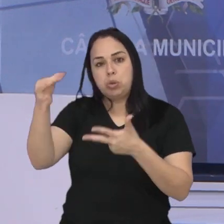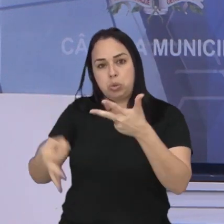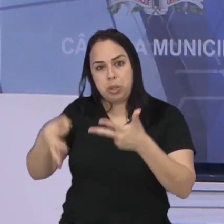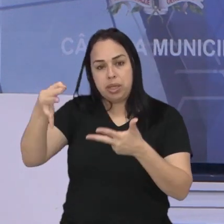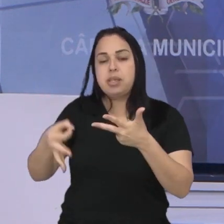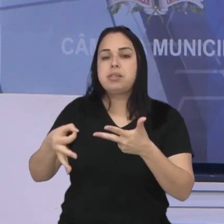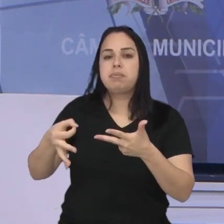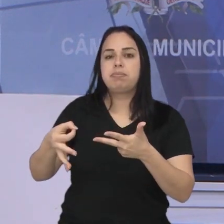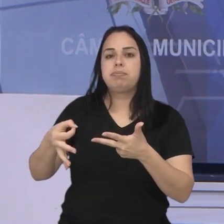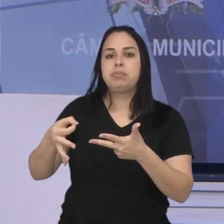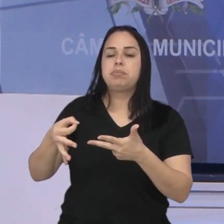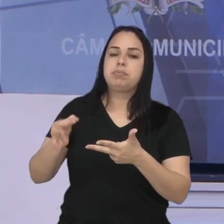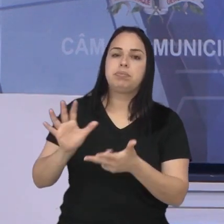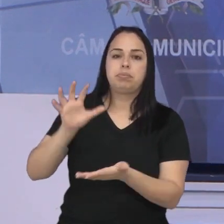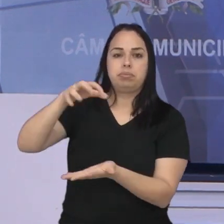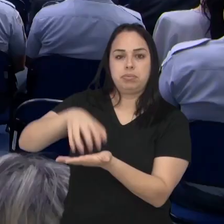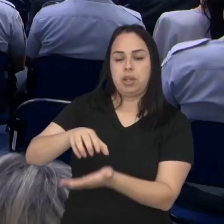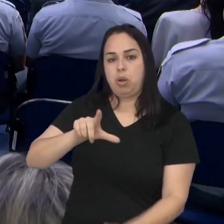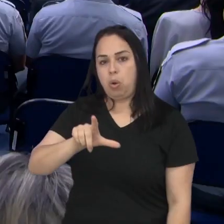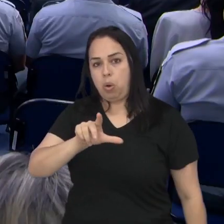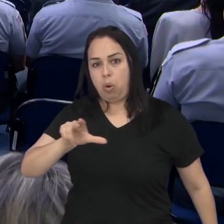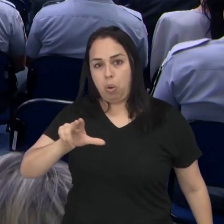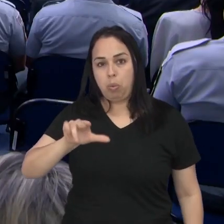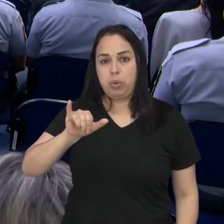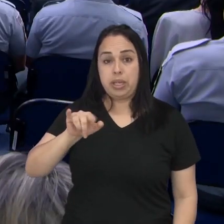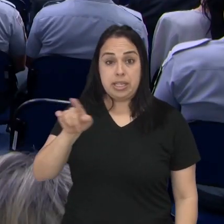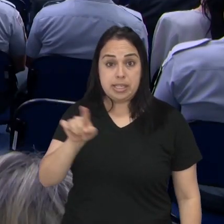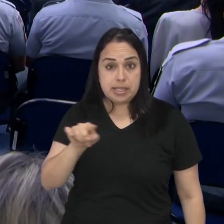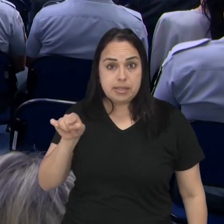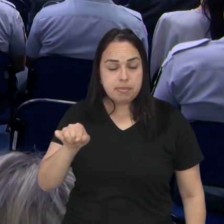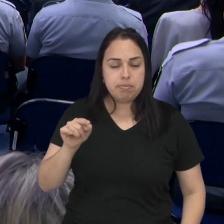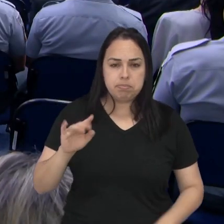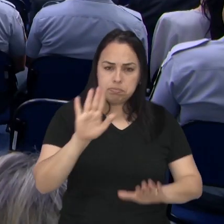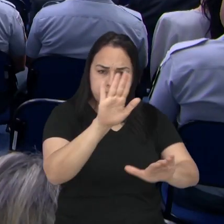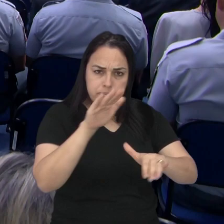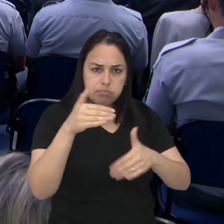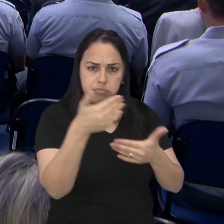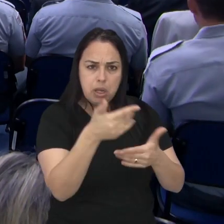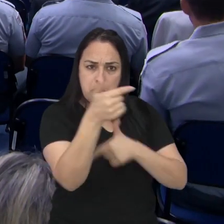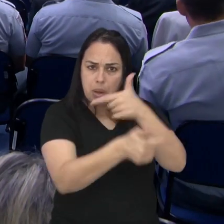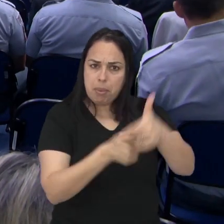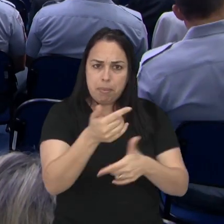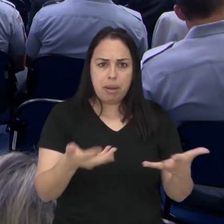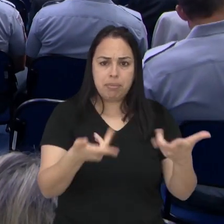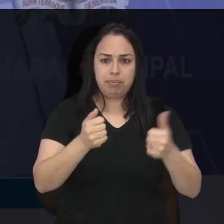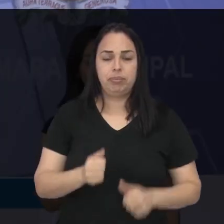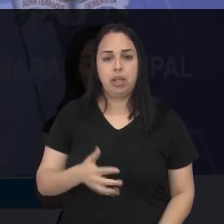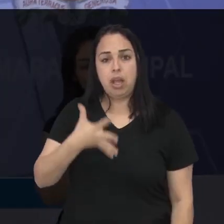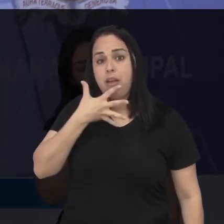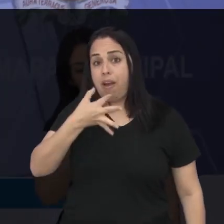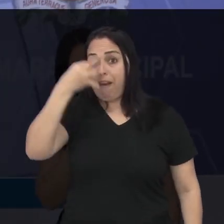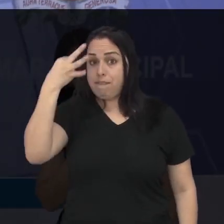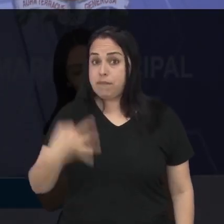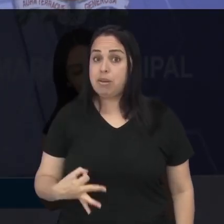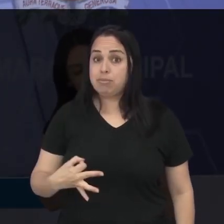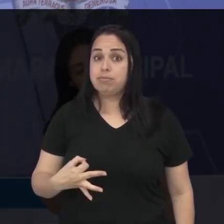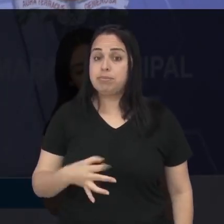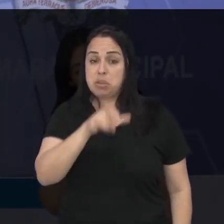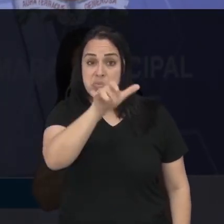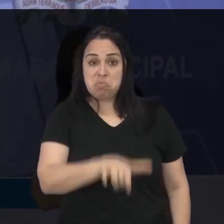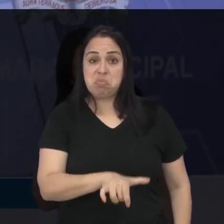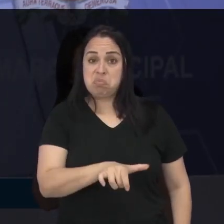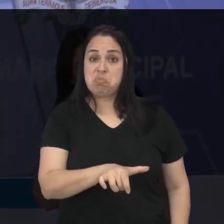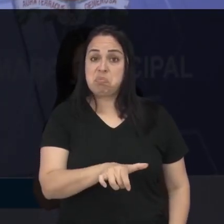São José, Luiz Sodré de Oliveira, que elogiou o trabalho feito pelo homenageado na cidade. Posso afirmar que se trata